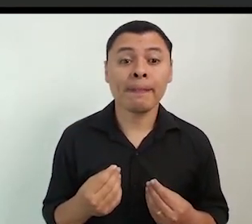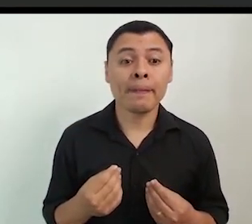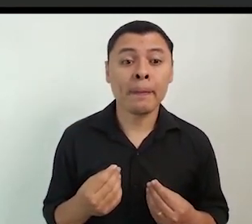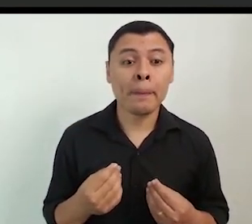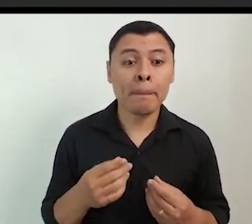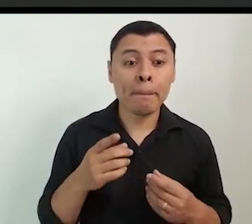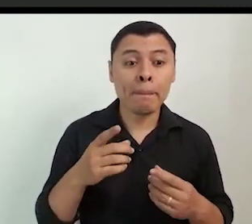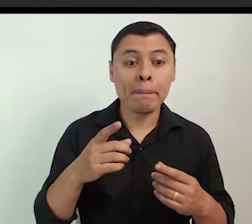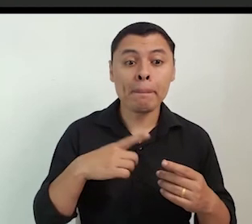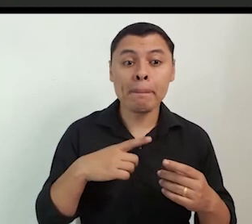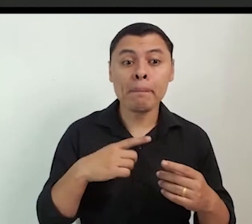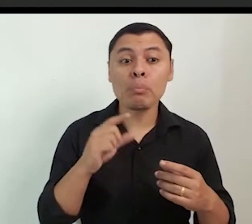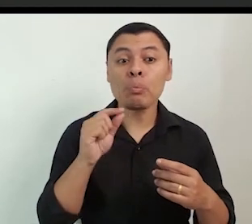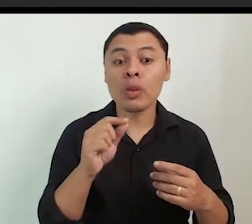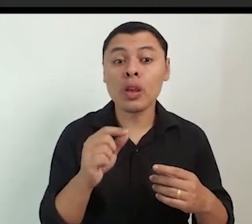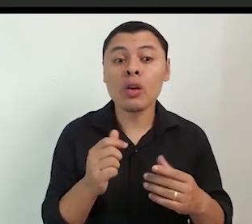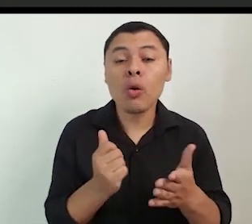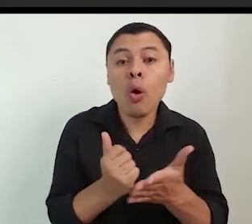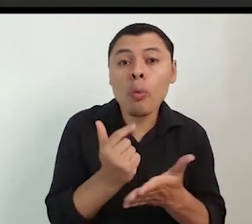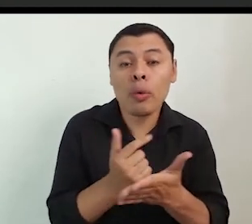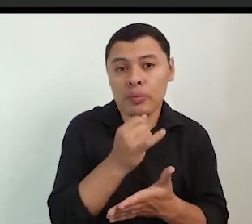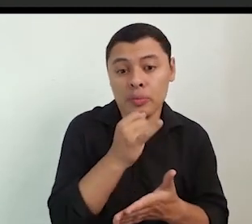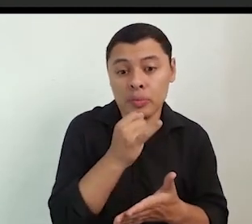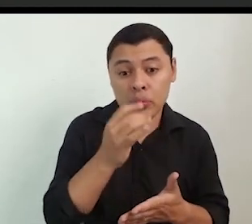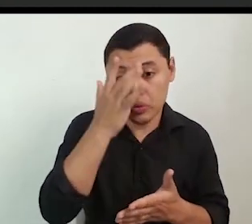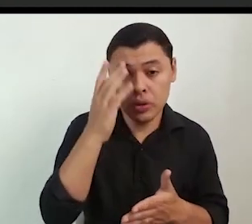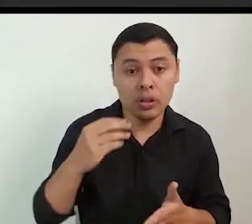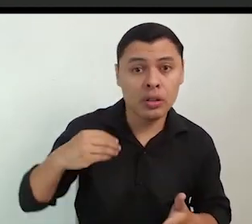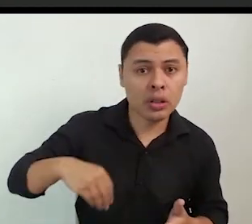um hábito de consumo que ganha até R$